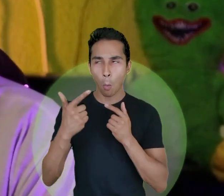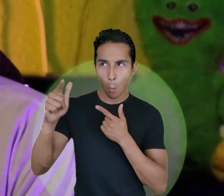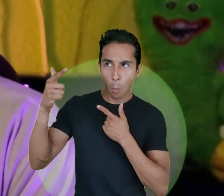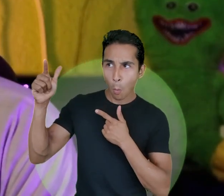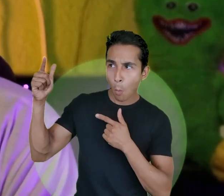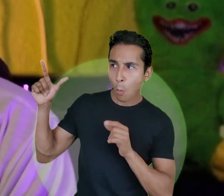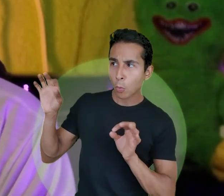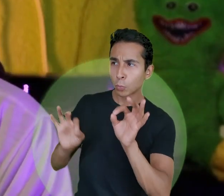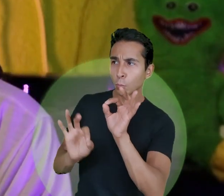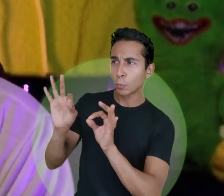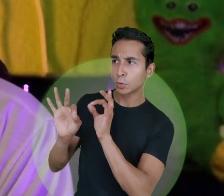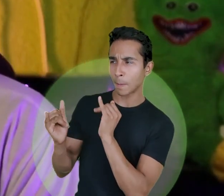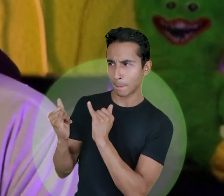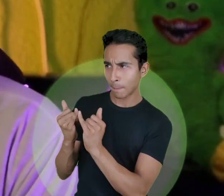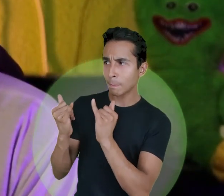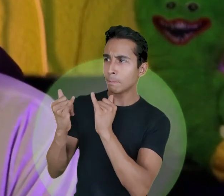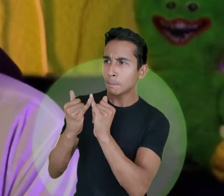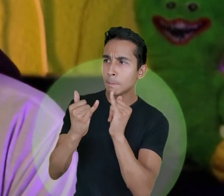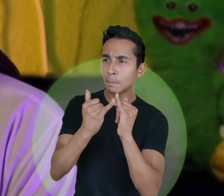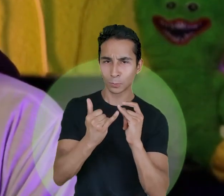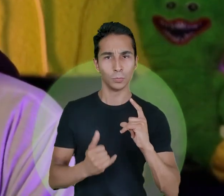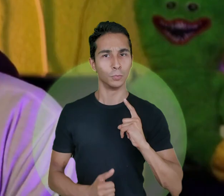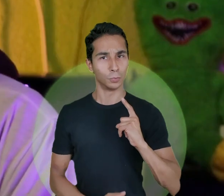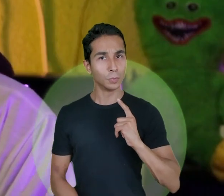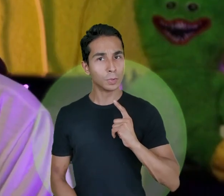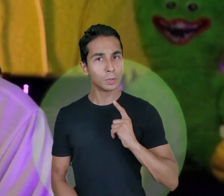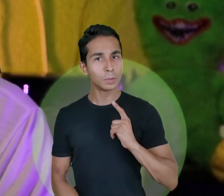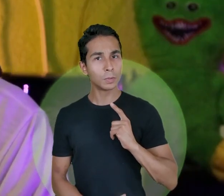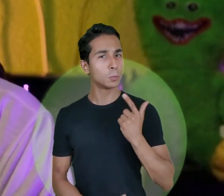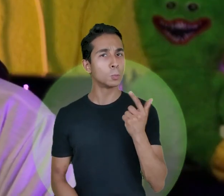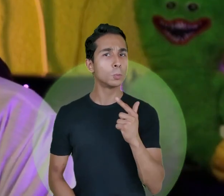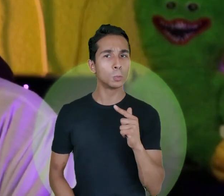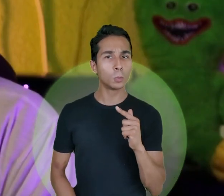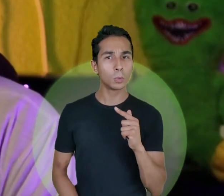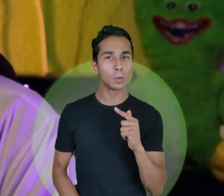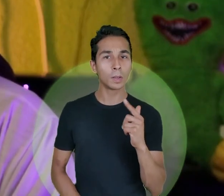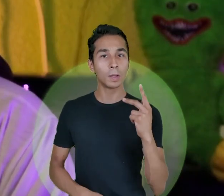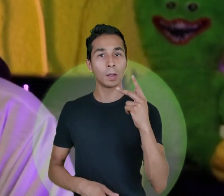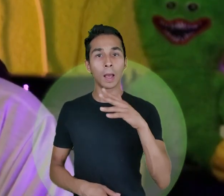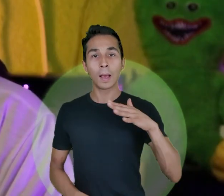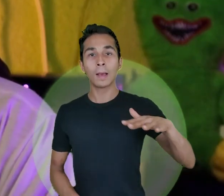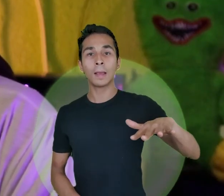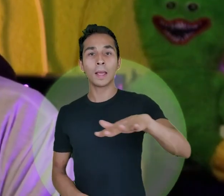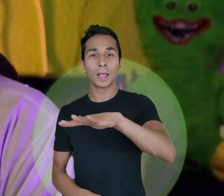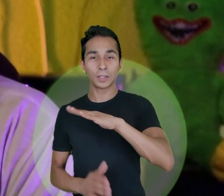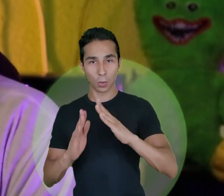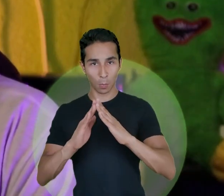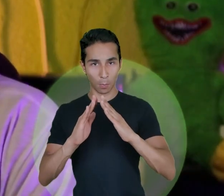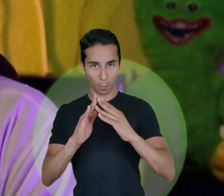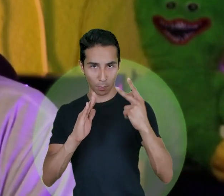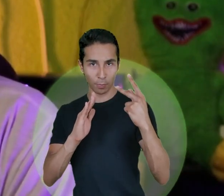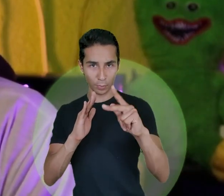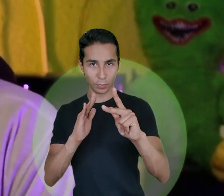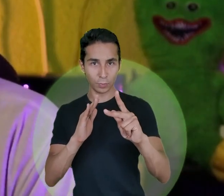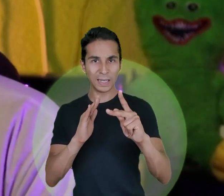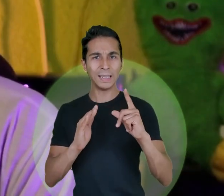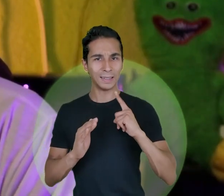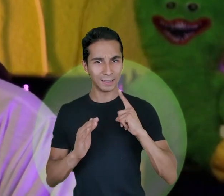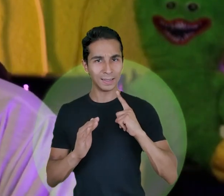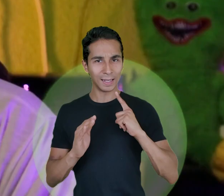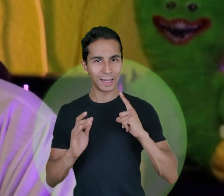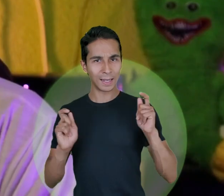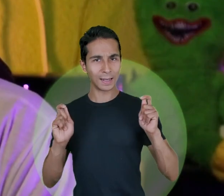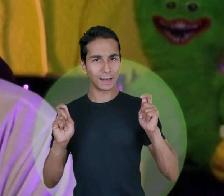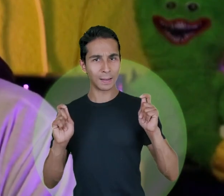você, o que é possível realizar aí dentro do seu território, enfim, são várias características que você precisa pensar. E se